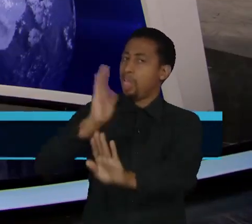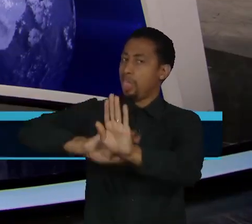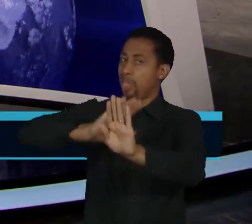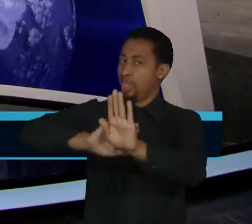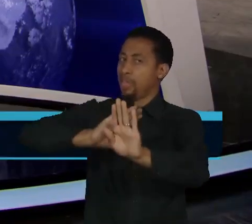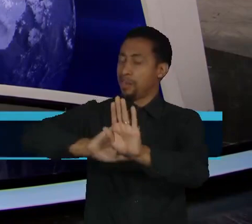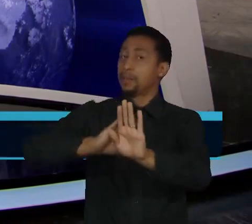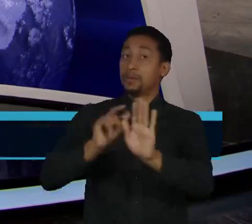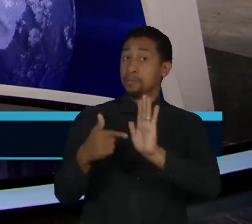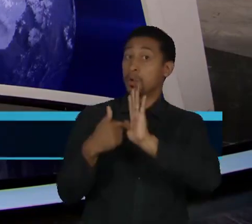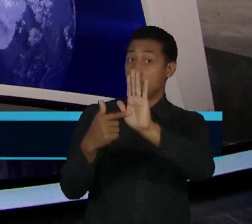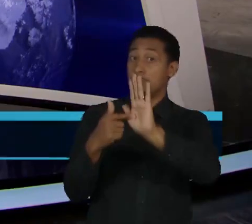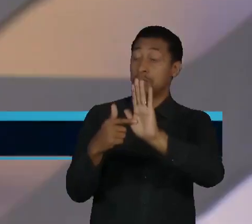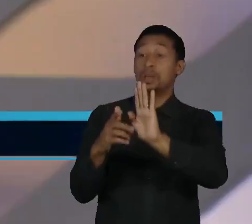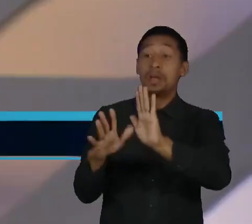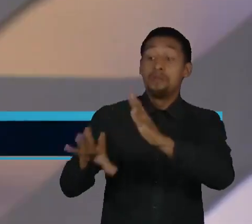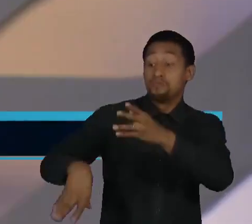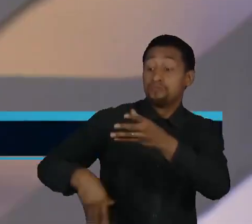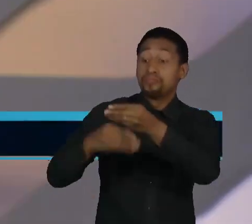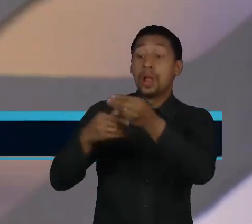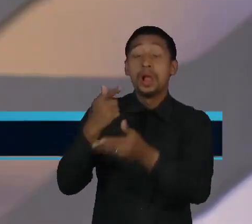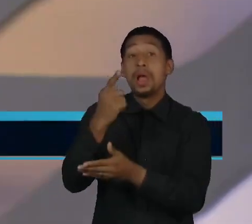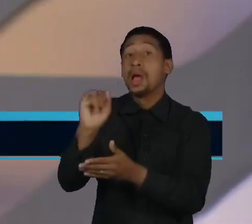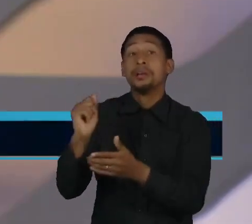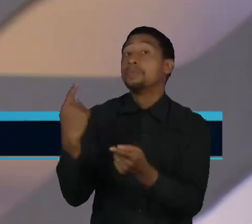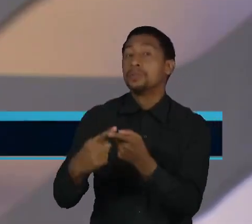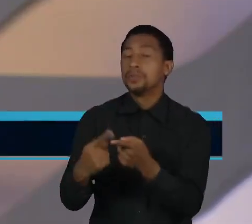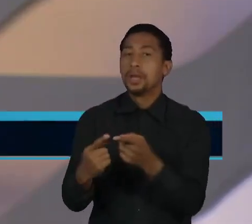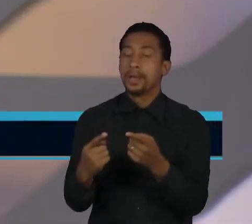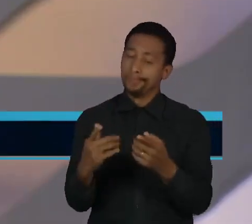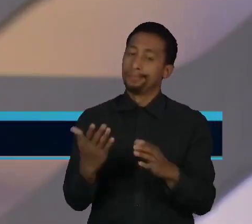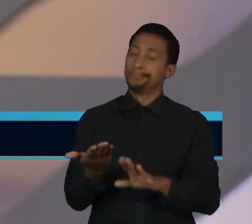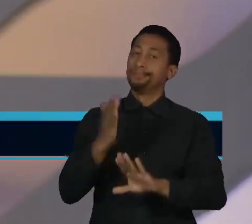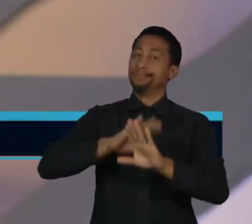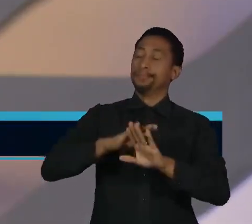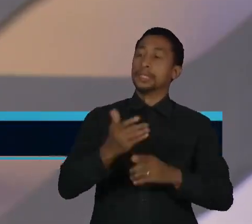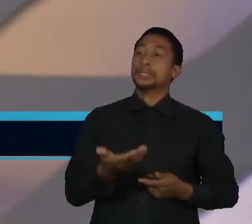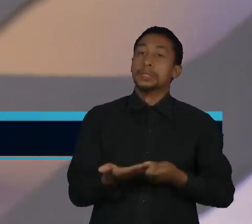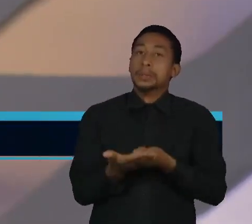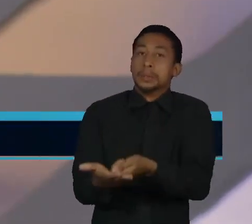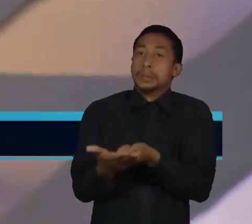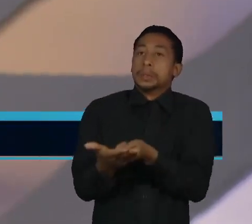colocou. Se o gás está ali, é porque alguém pressionou um lobby e colocou ali. E o nosso Congresso é cheio disso.